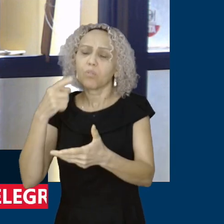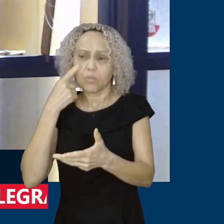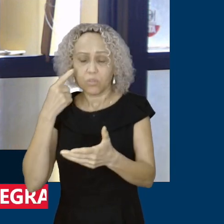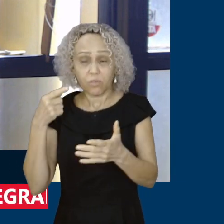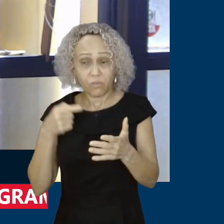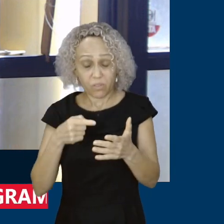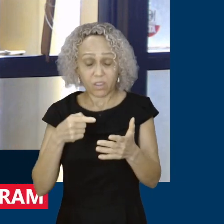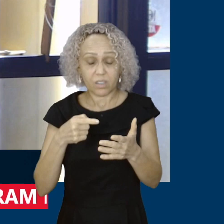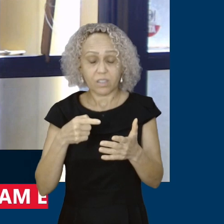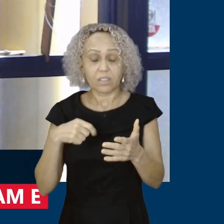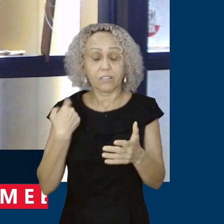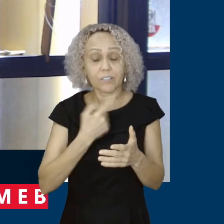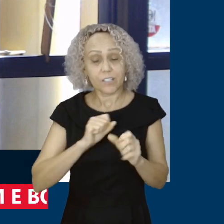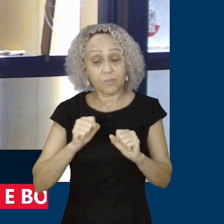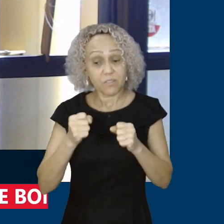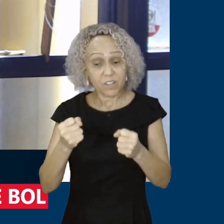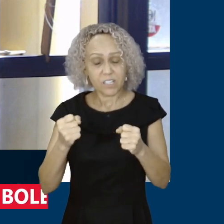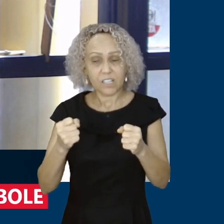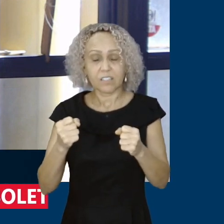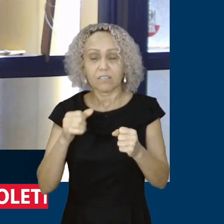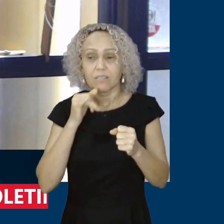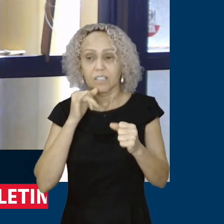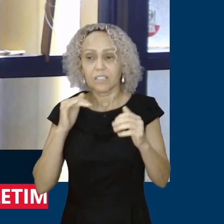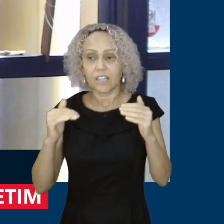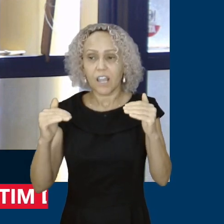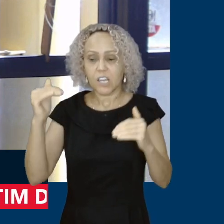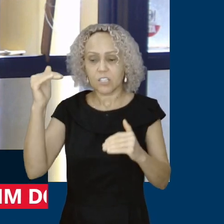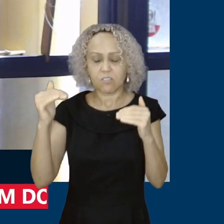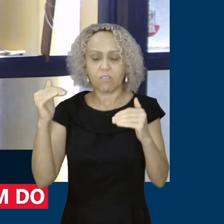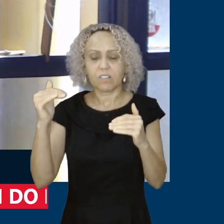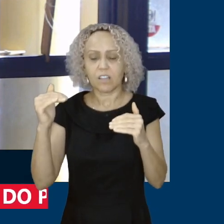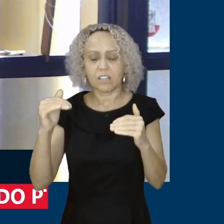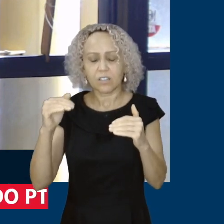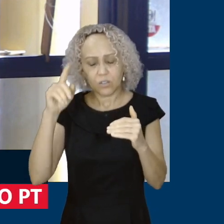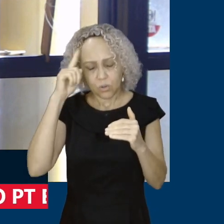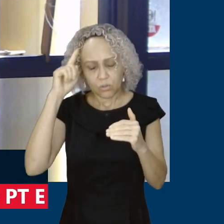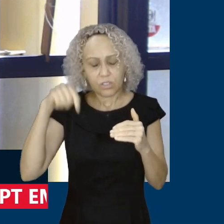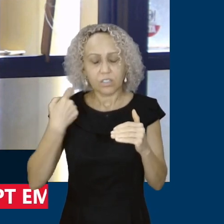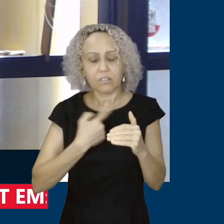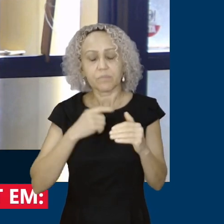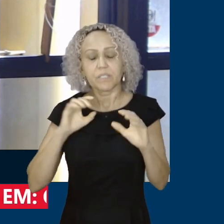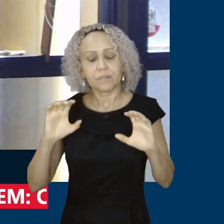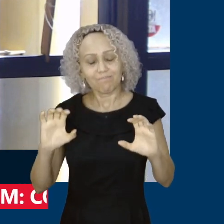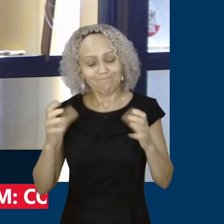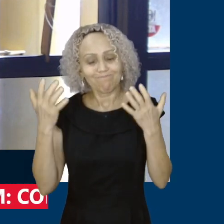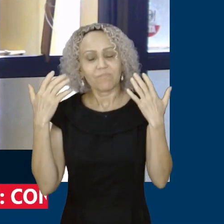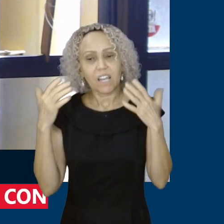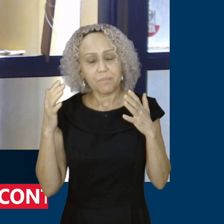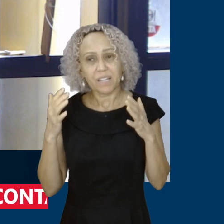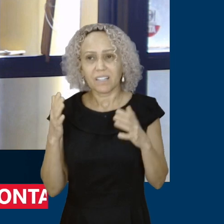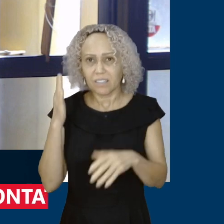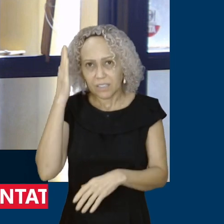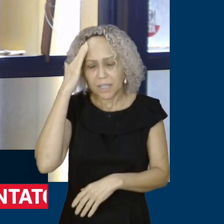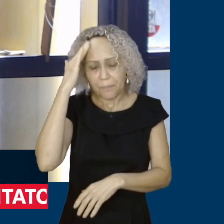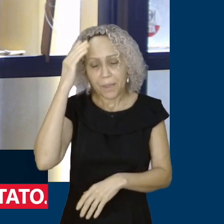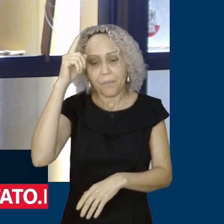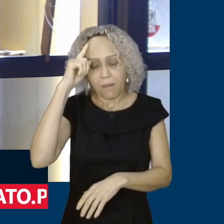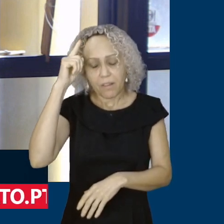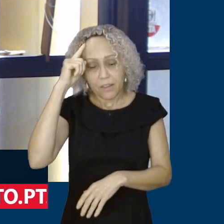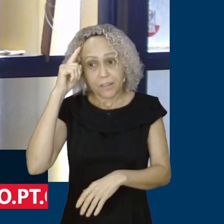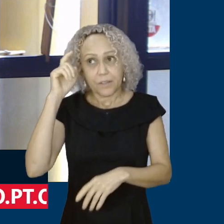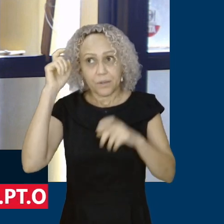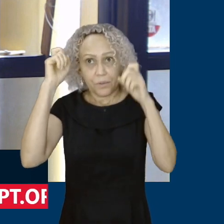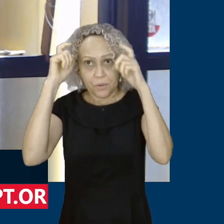desigualdade. E isso nós precisamos celebrar todos os dias, mesmo sabendo da dificuldade que tem no dia a dia, mas